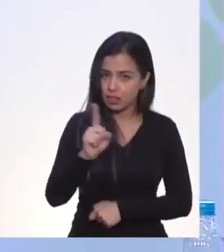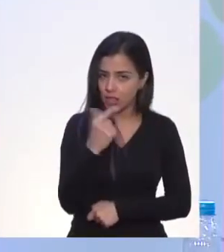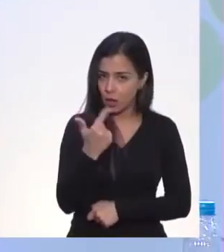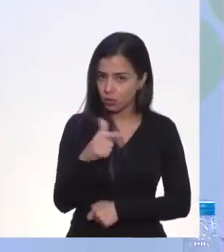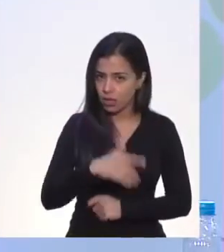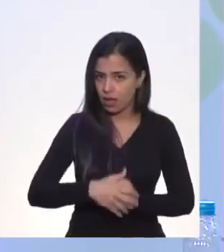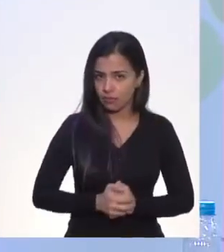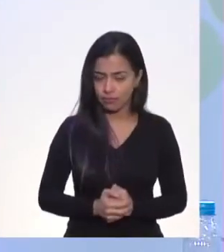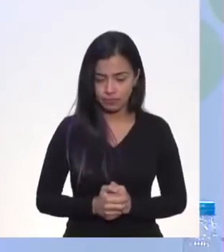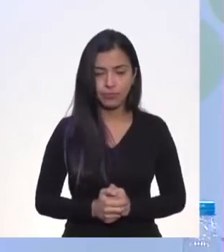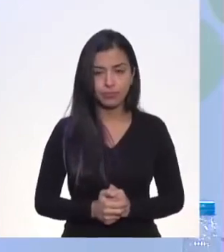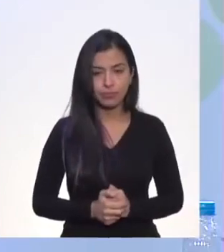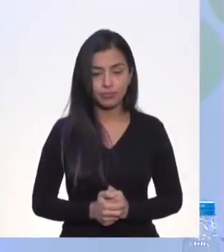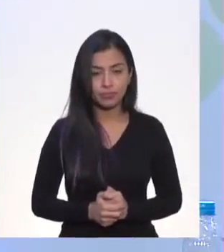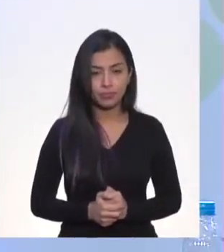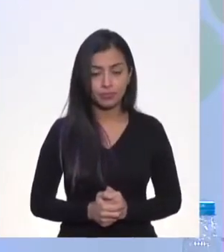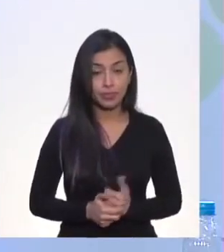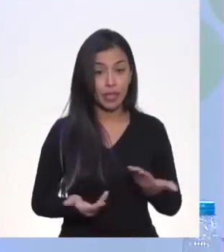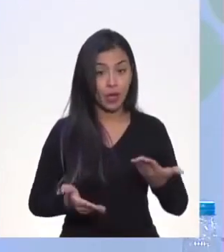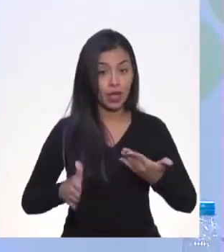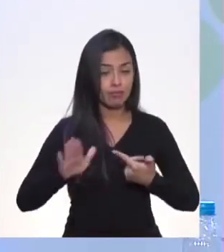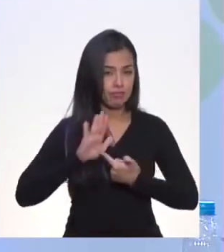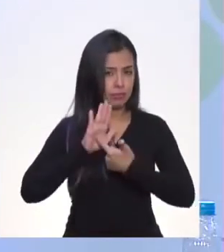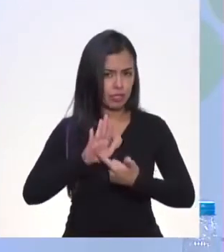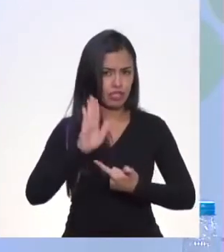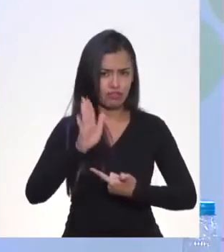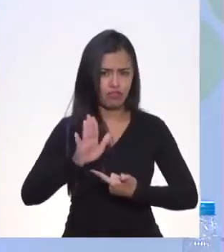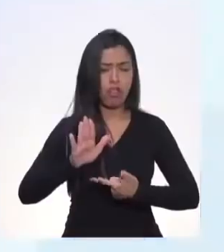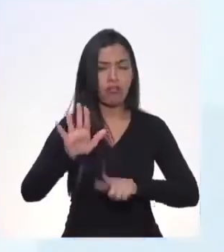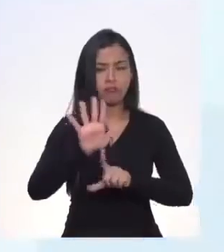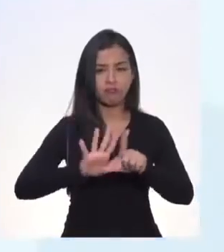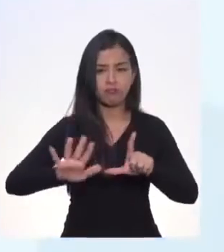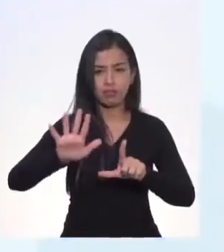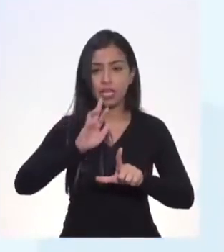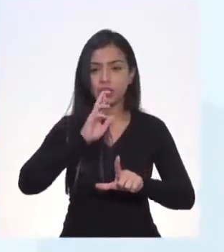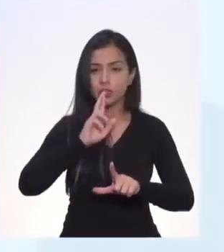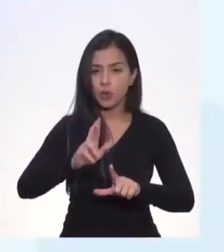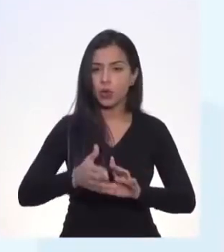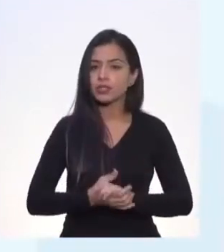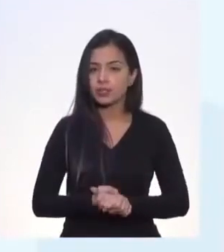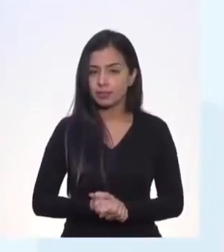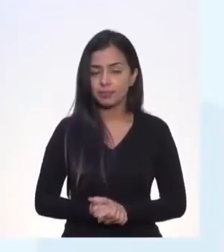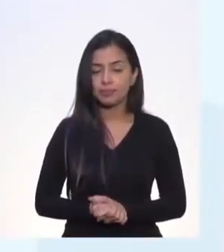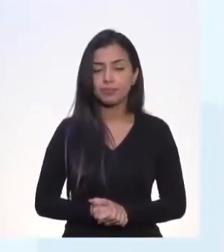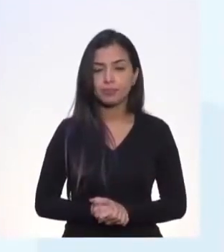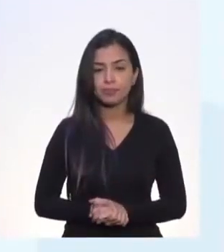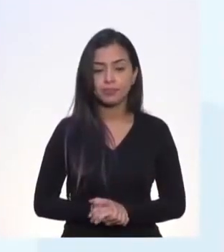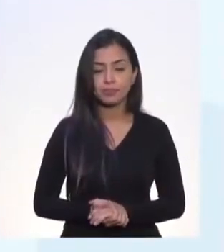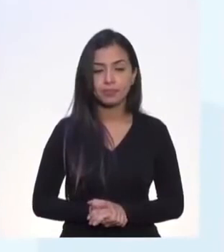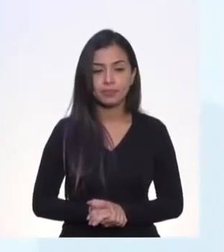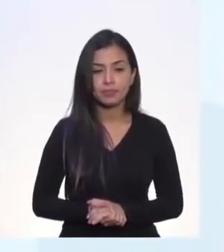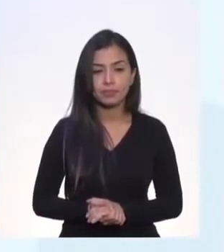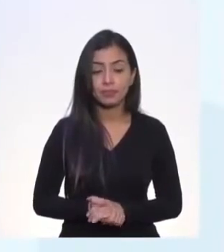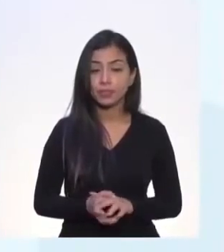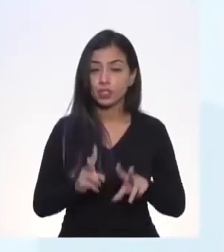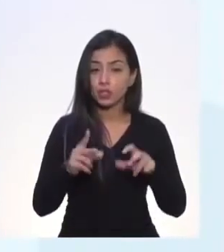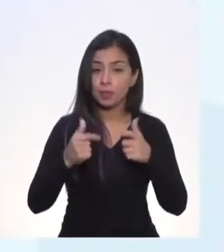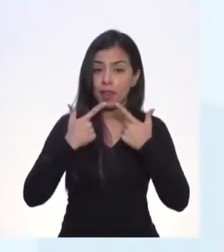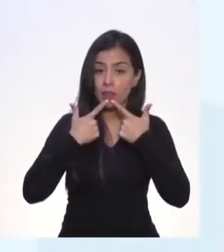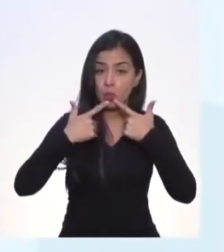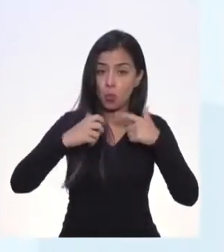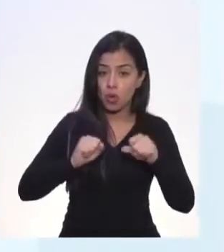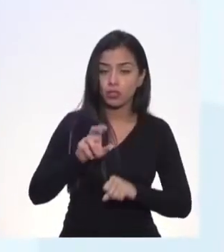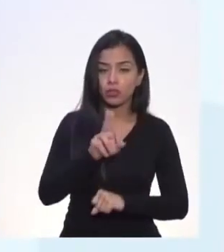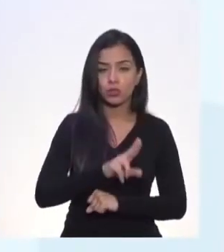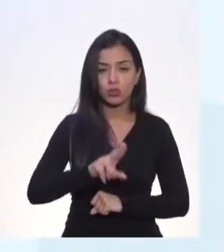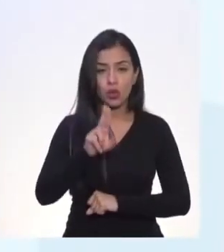Então, vamos lá, as respostas então aí na tela para comentar com vocês. Então, sobre a parte da linguagem. Ele utilizou uma